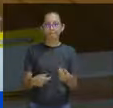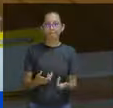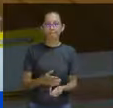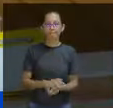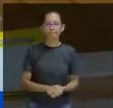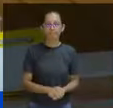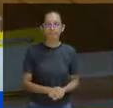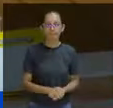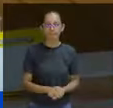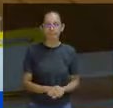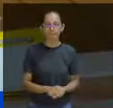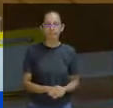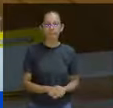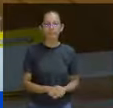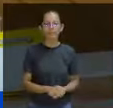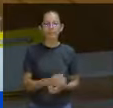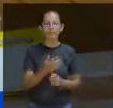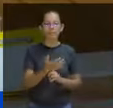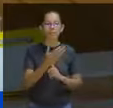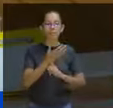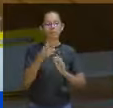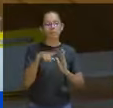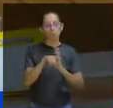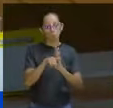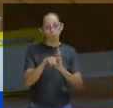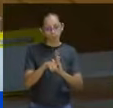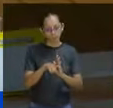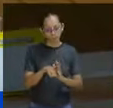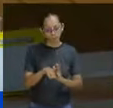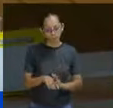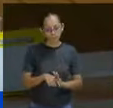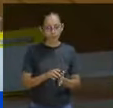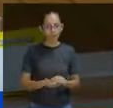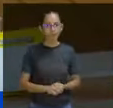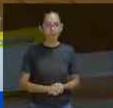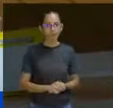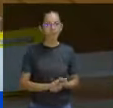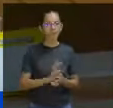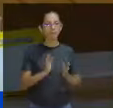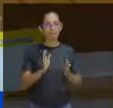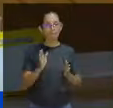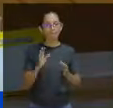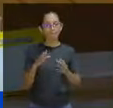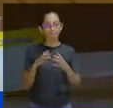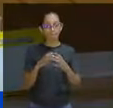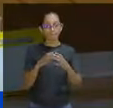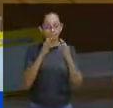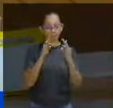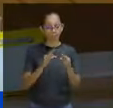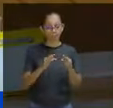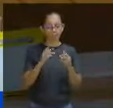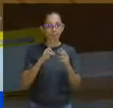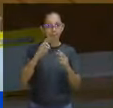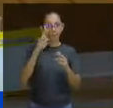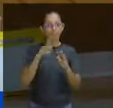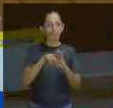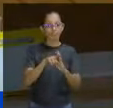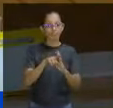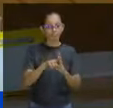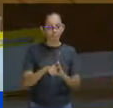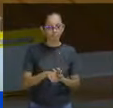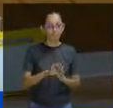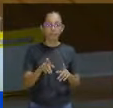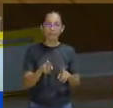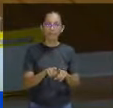exatamente para que se possa fazer uma análise adequada, racional, levando em conta esses fatores temporais. Então, isso também já era uma